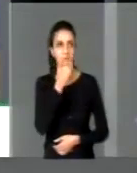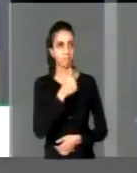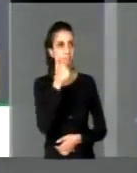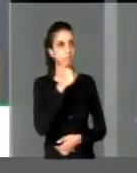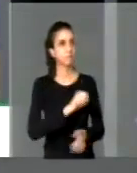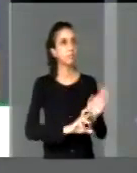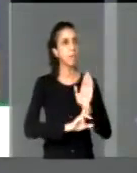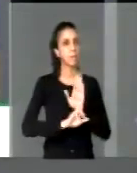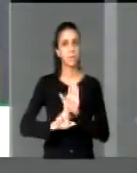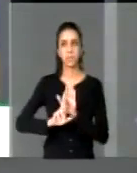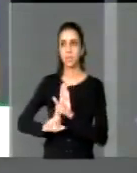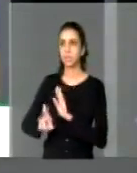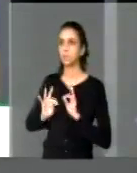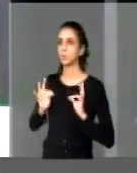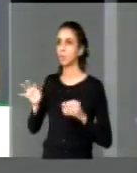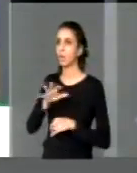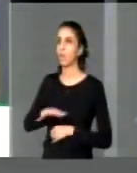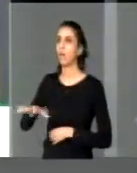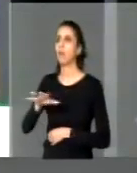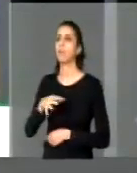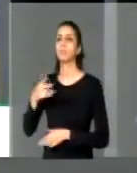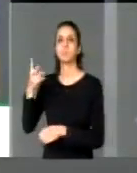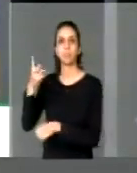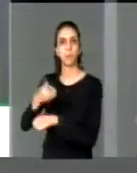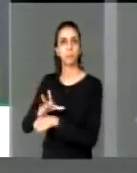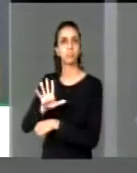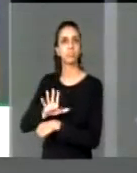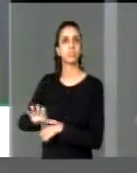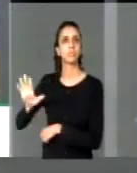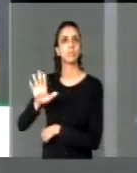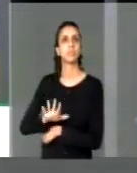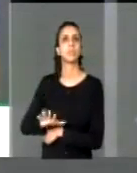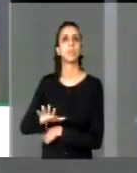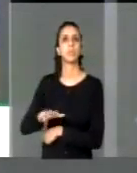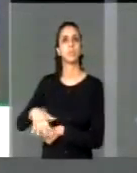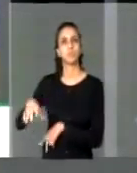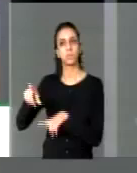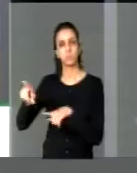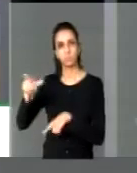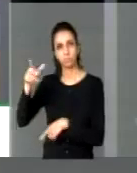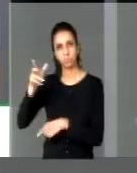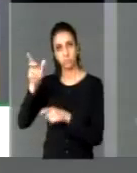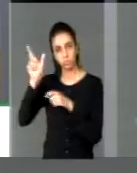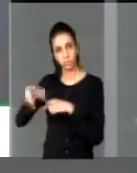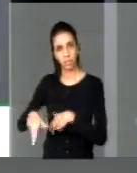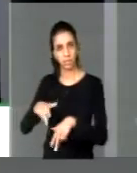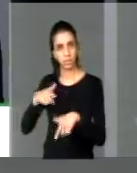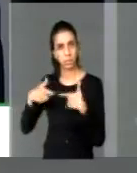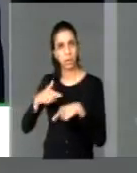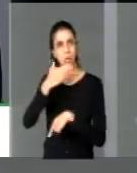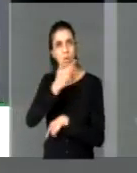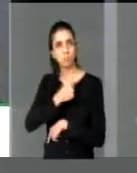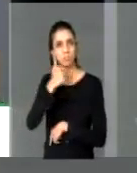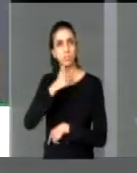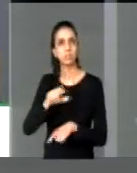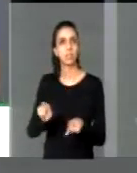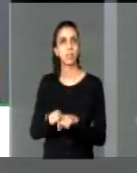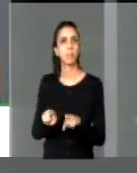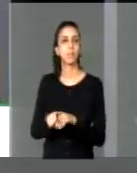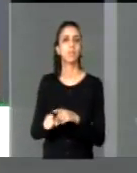representantes dos setores produtivos nacionais, representantes dos trabalhadores e trabalhadoras, representantes do Executivo